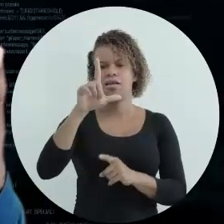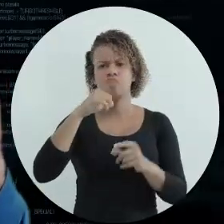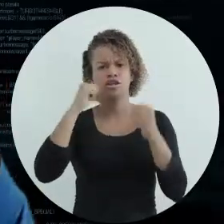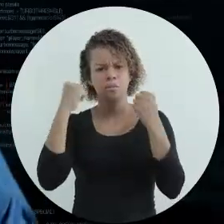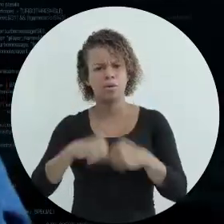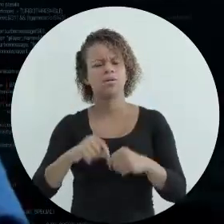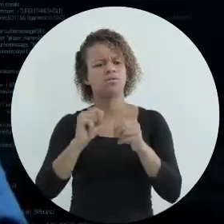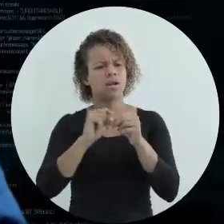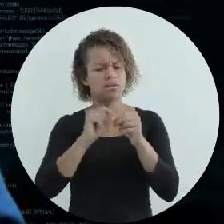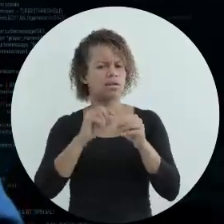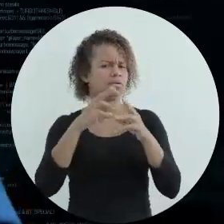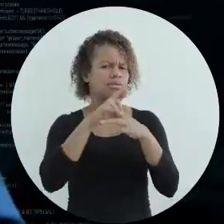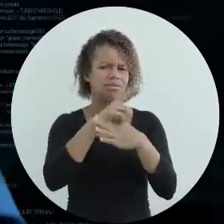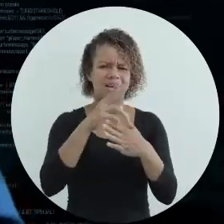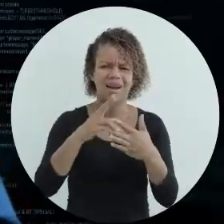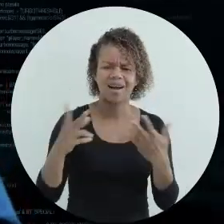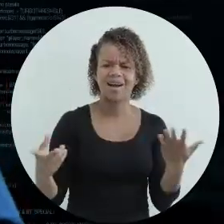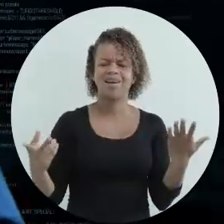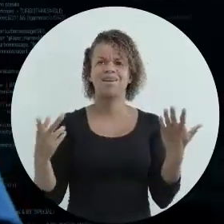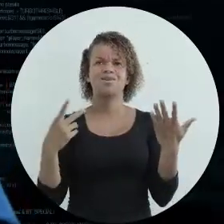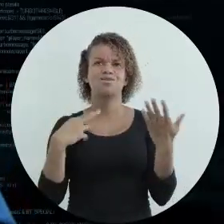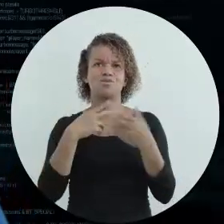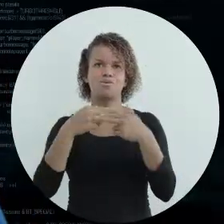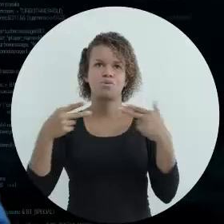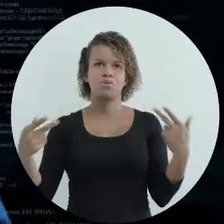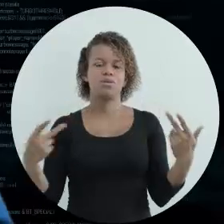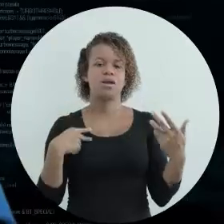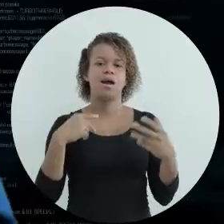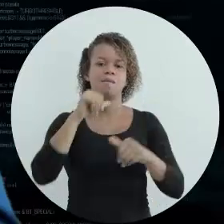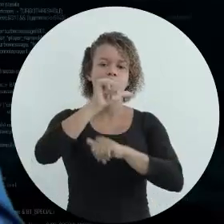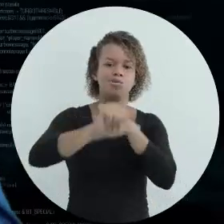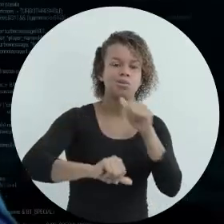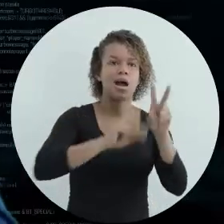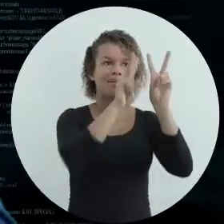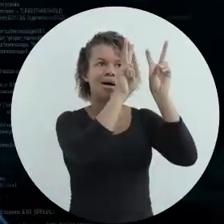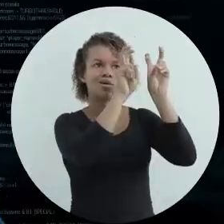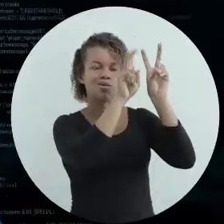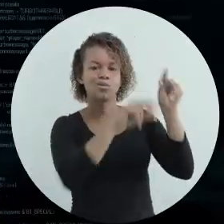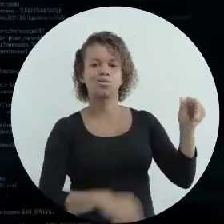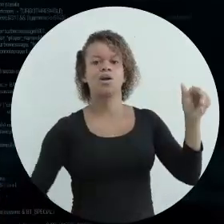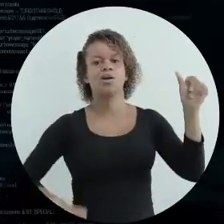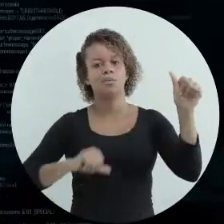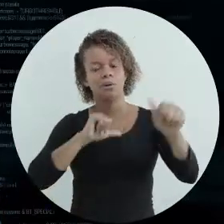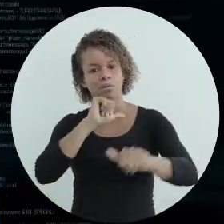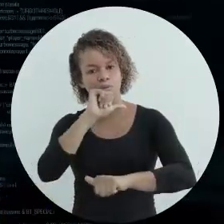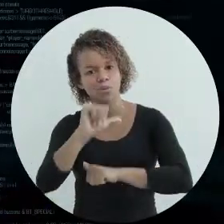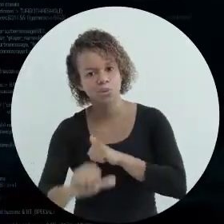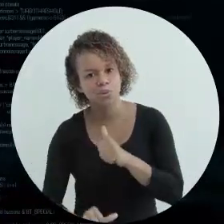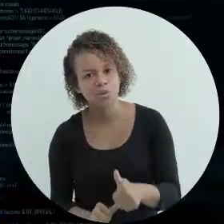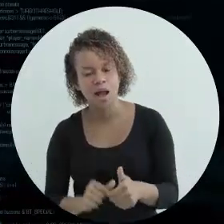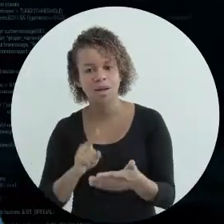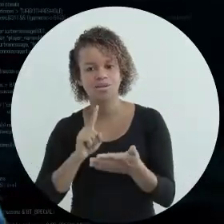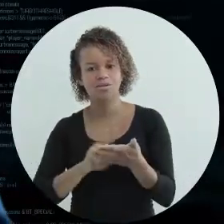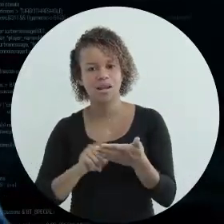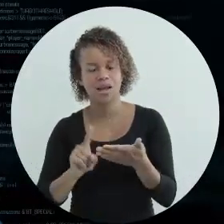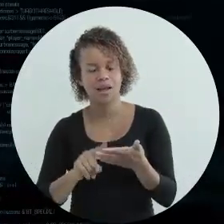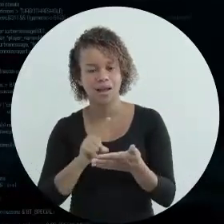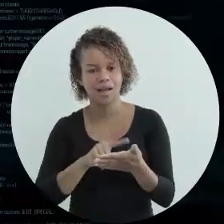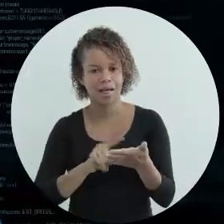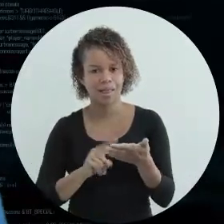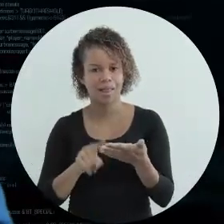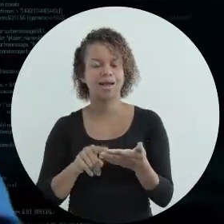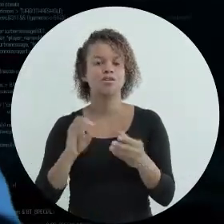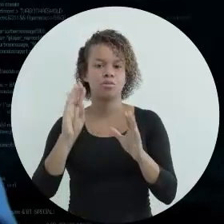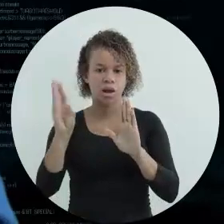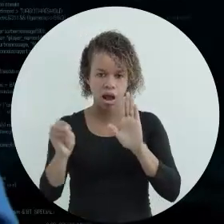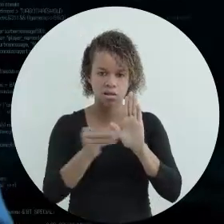gente pode alterar conteúdo, a gente pode alterar as tags HTML, a gente pode adicionar tags, a gente pode